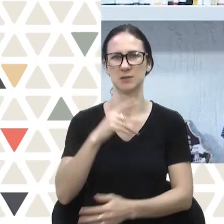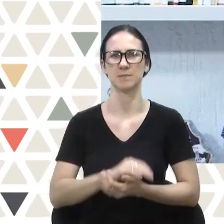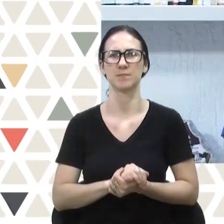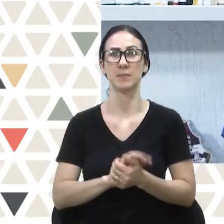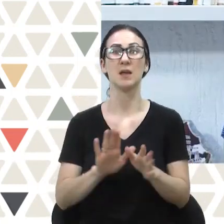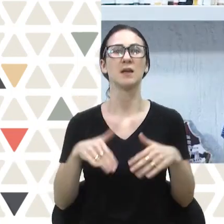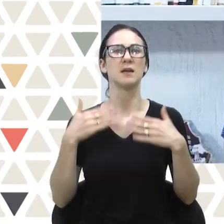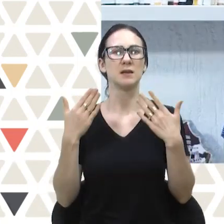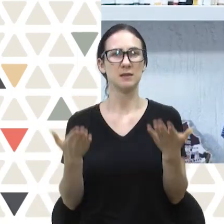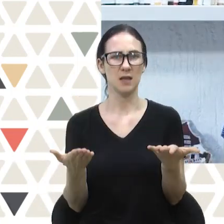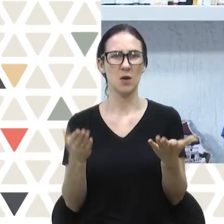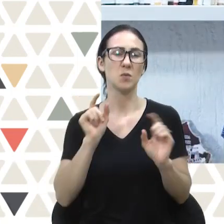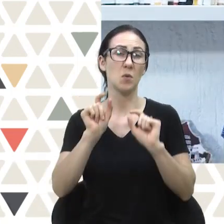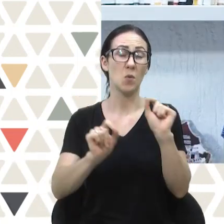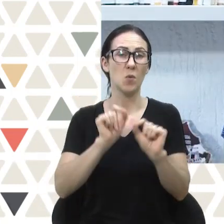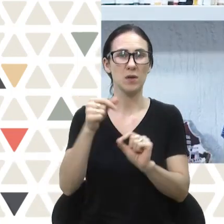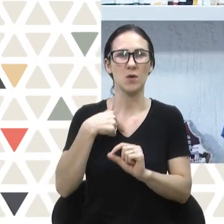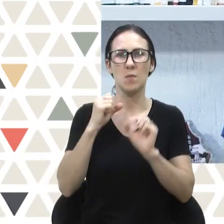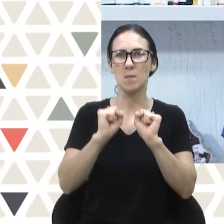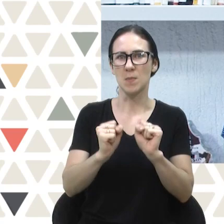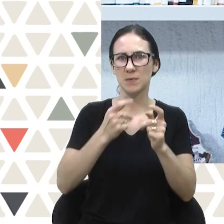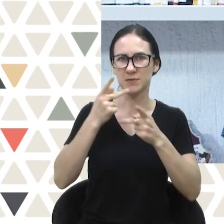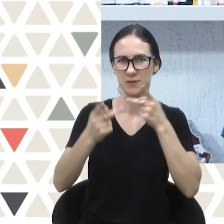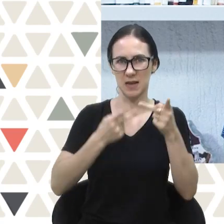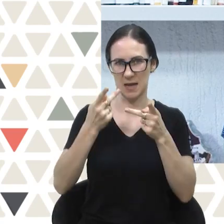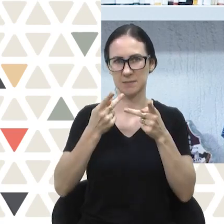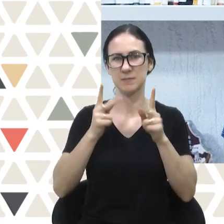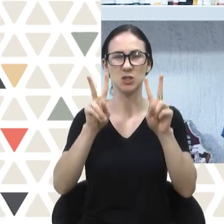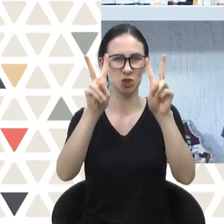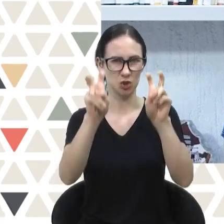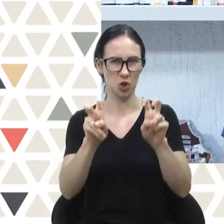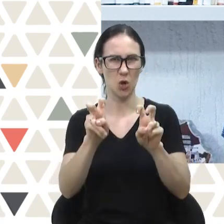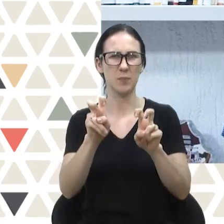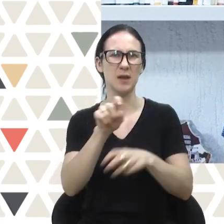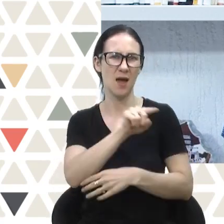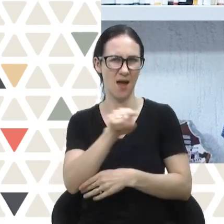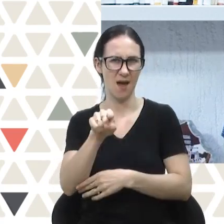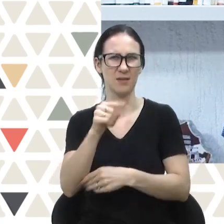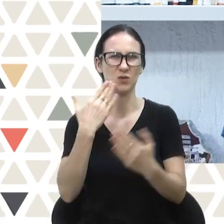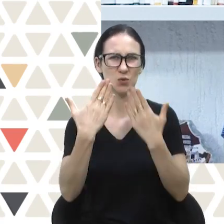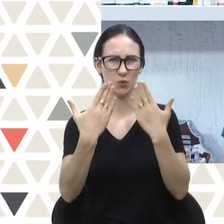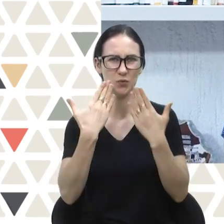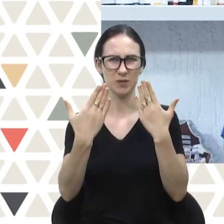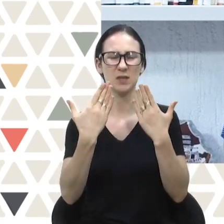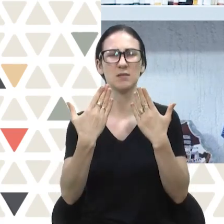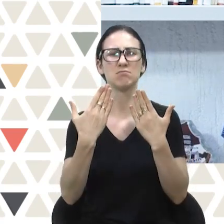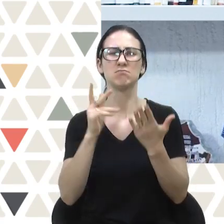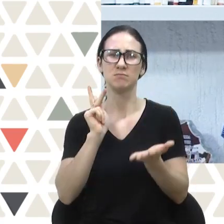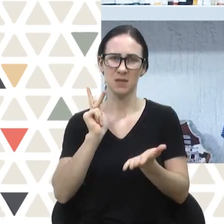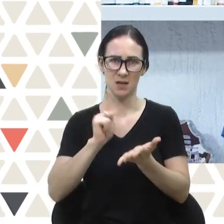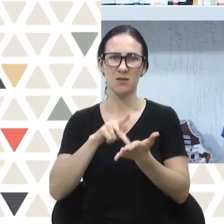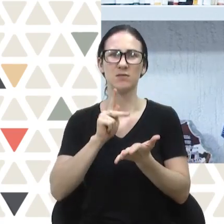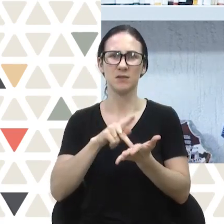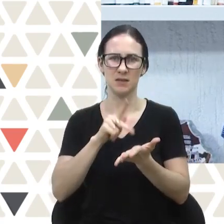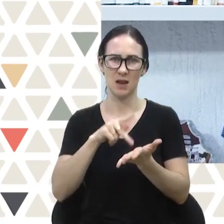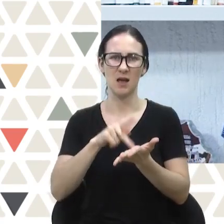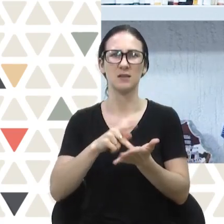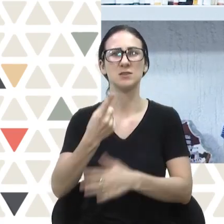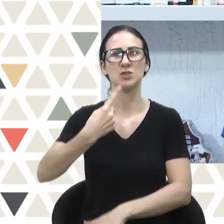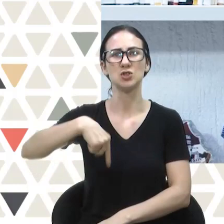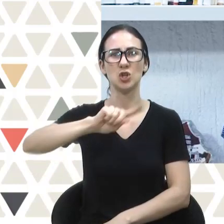Nesse sentido, então, né, o que eu posso dizer é que, a despeito dessas dúvidas e de que realmente, né, nós